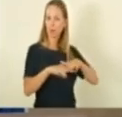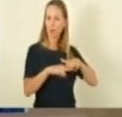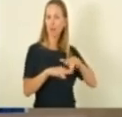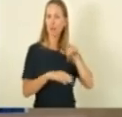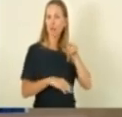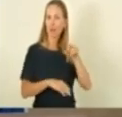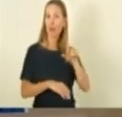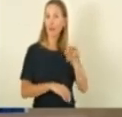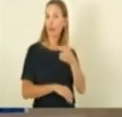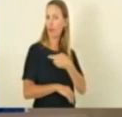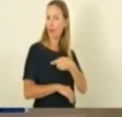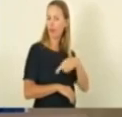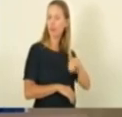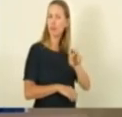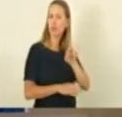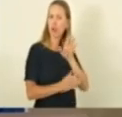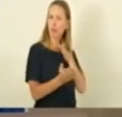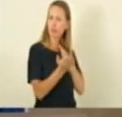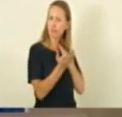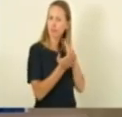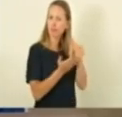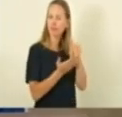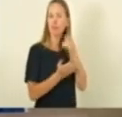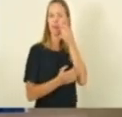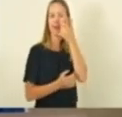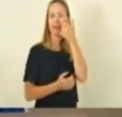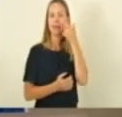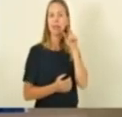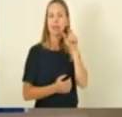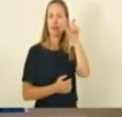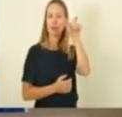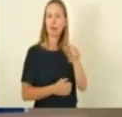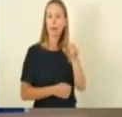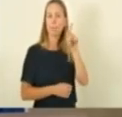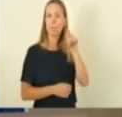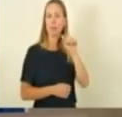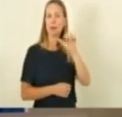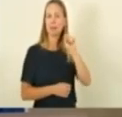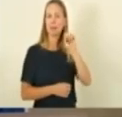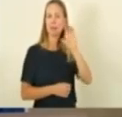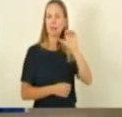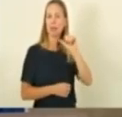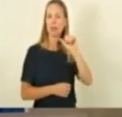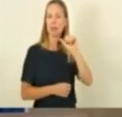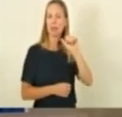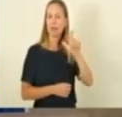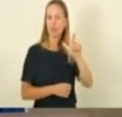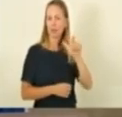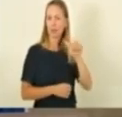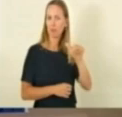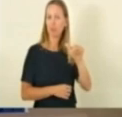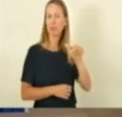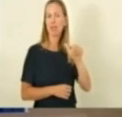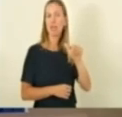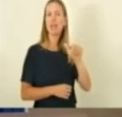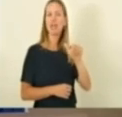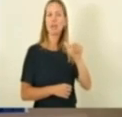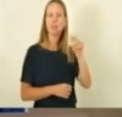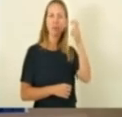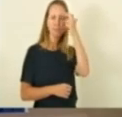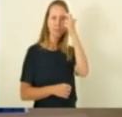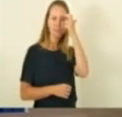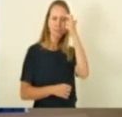ele era muito religioso. E Pascal, em função de que era um intelectual, se eu não me engano era físico também, ele